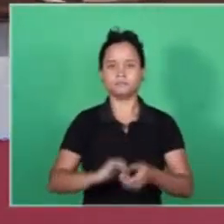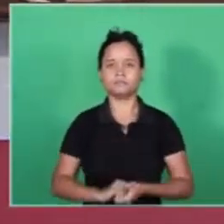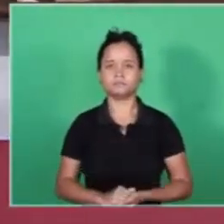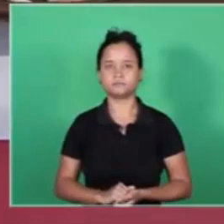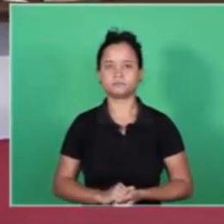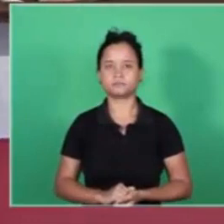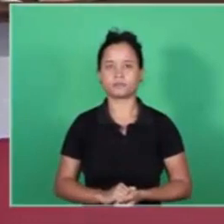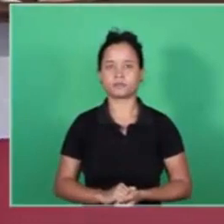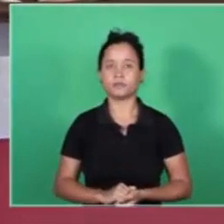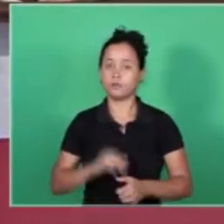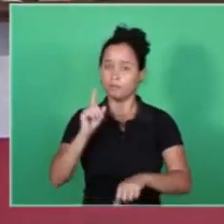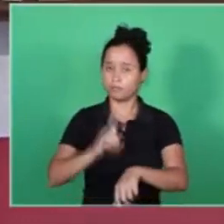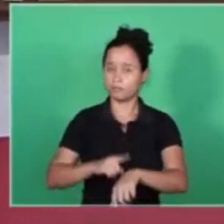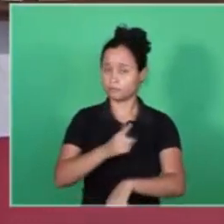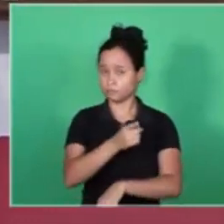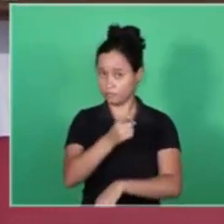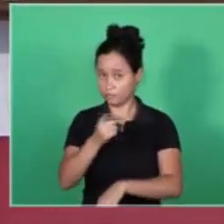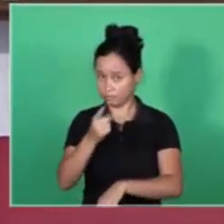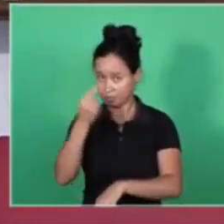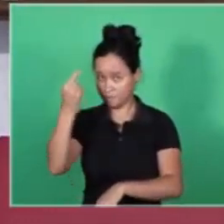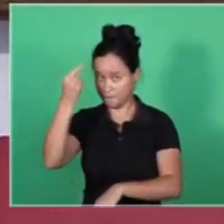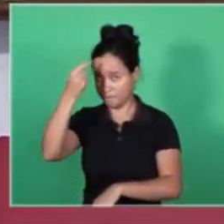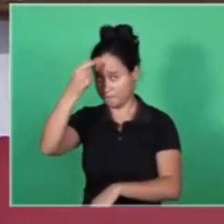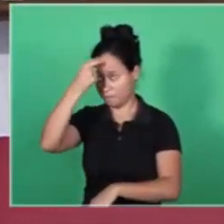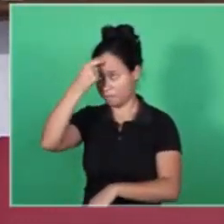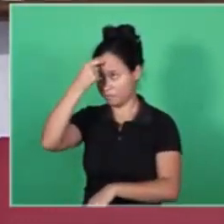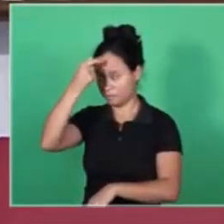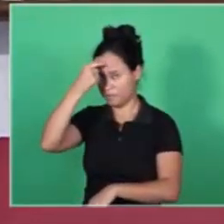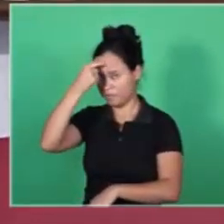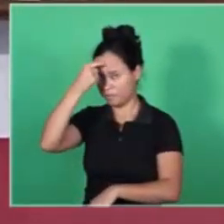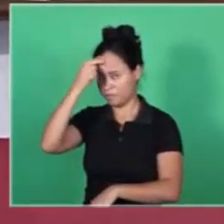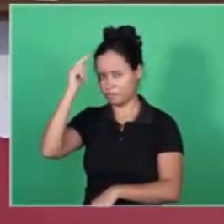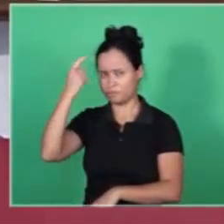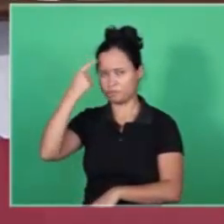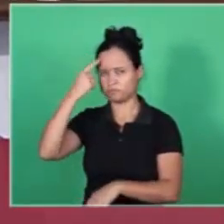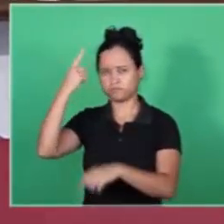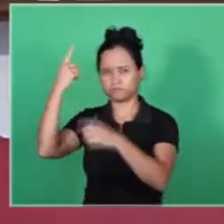você coloca mente e matéria,